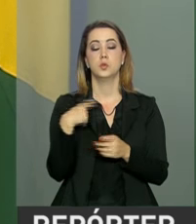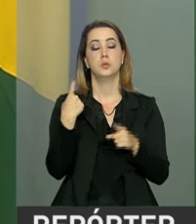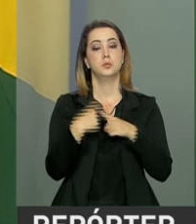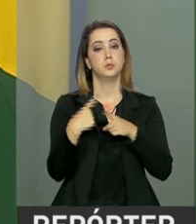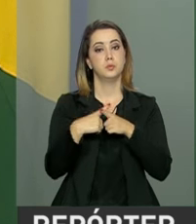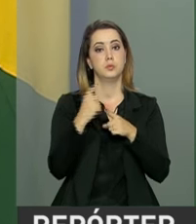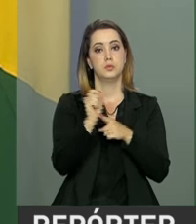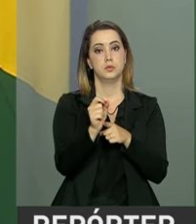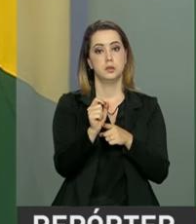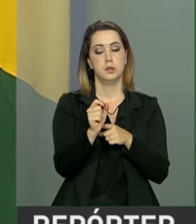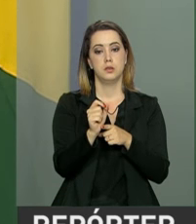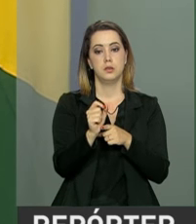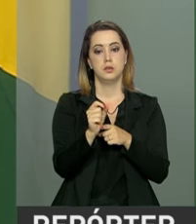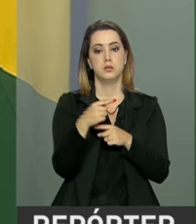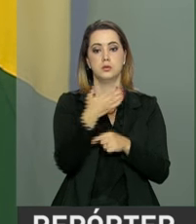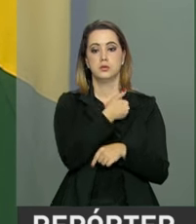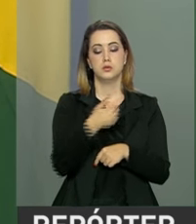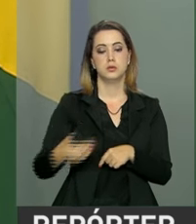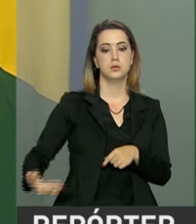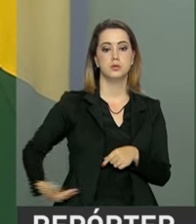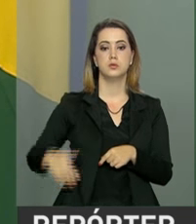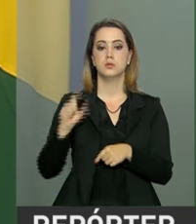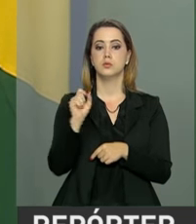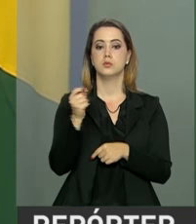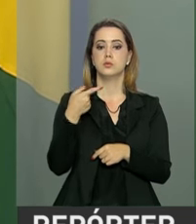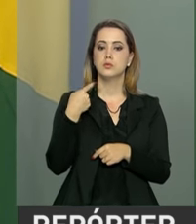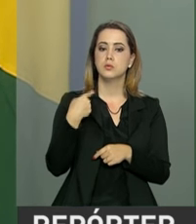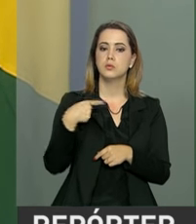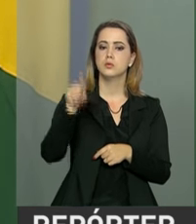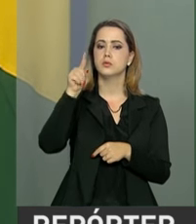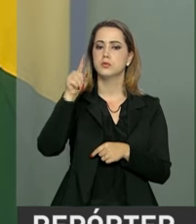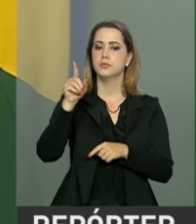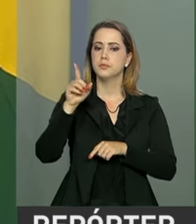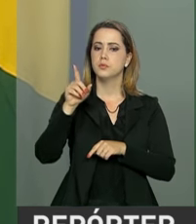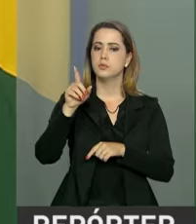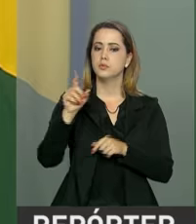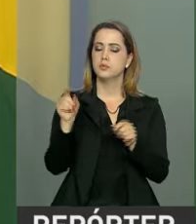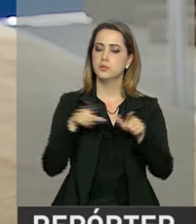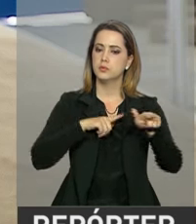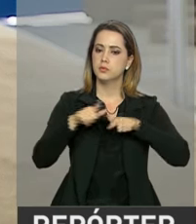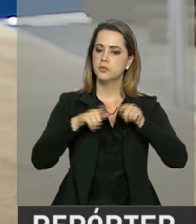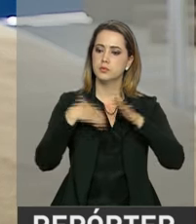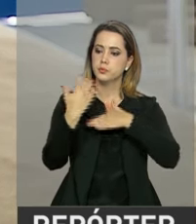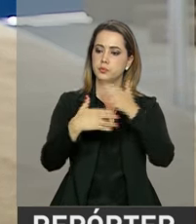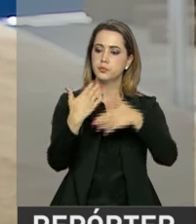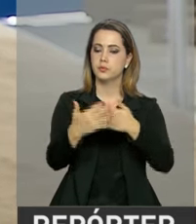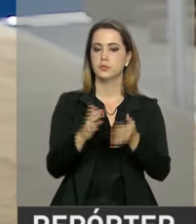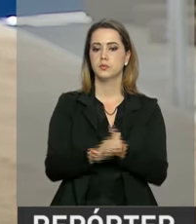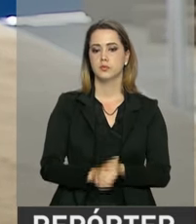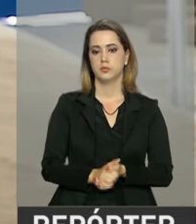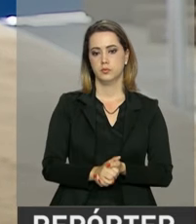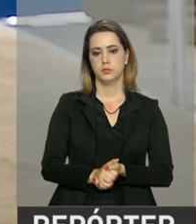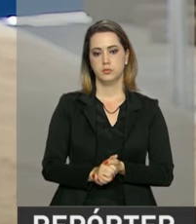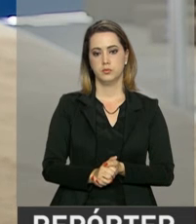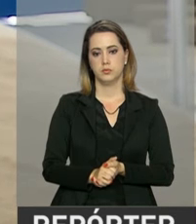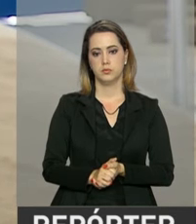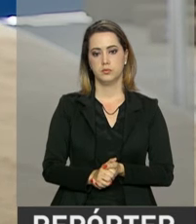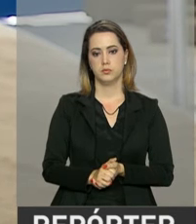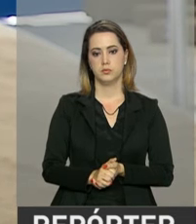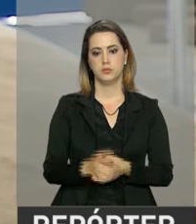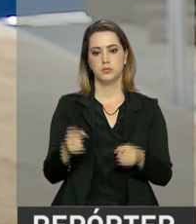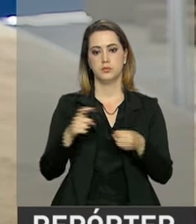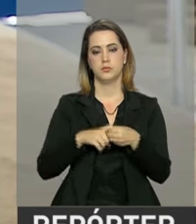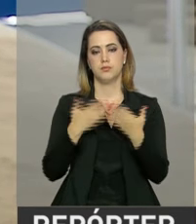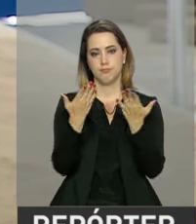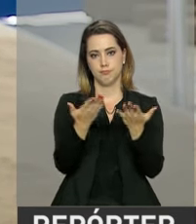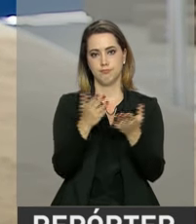função daquilo que o governo vai fazendo ao longo do tempo eu volto com